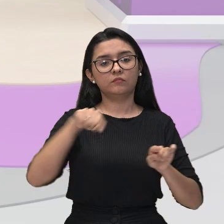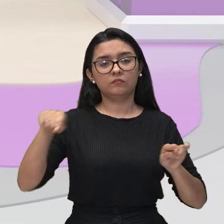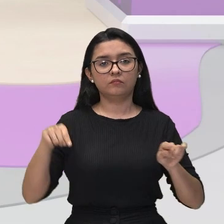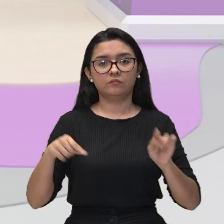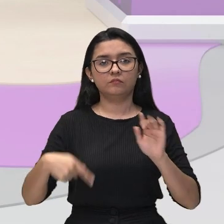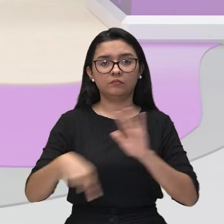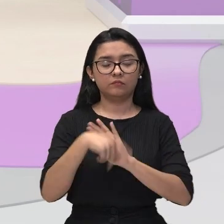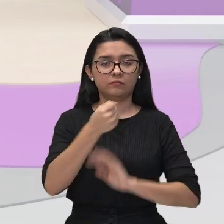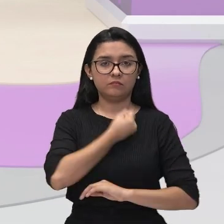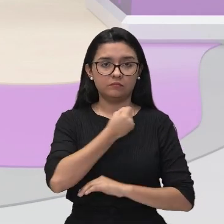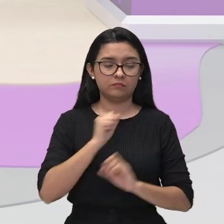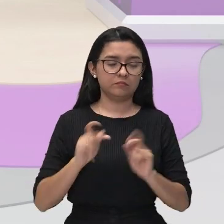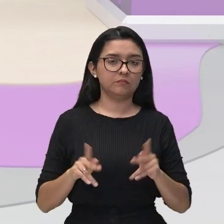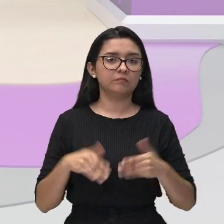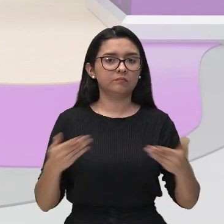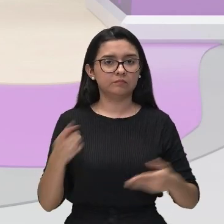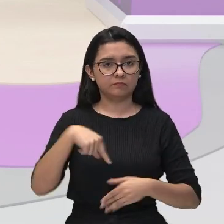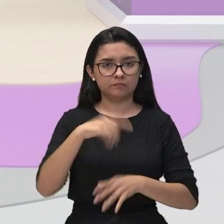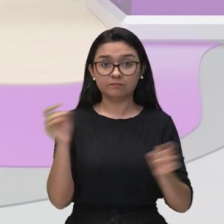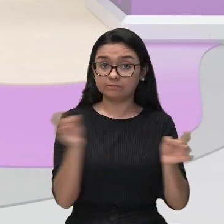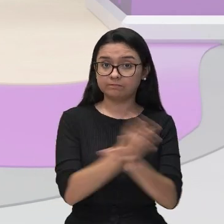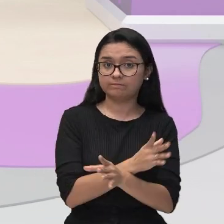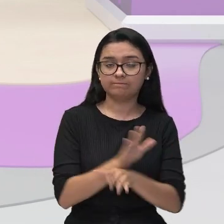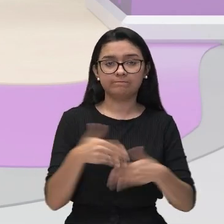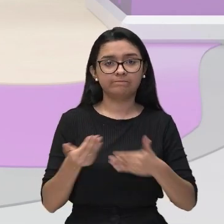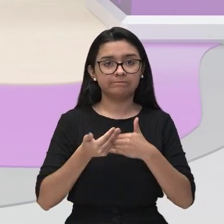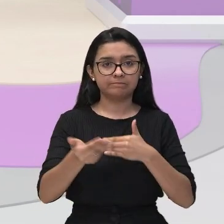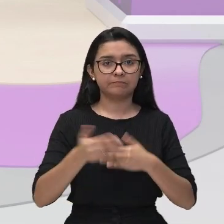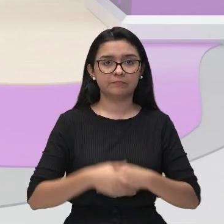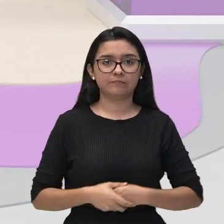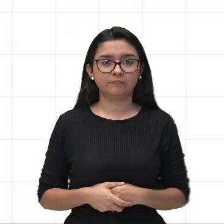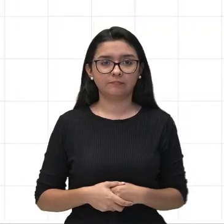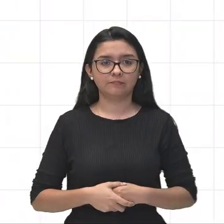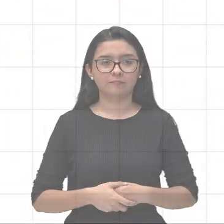numéricas. Todo mundo pronto? Vamos à nossa aula.